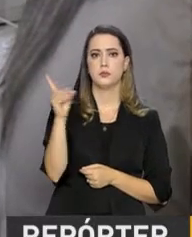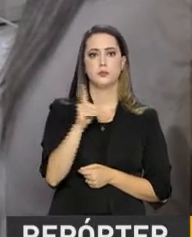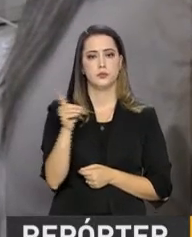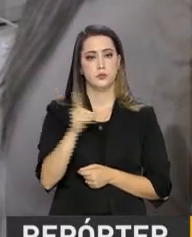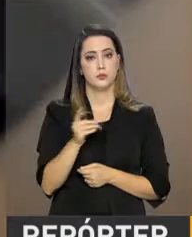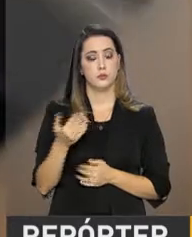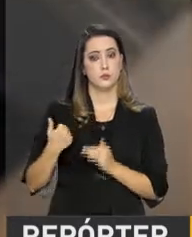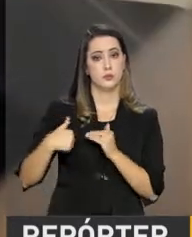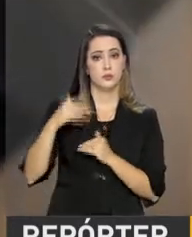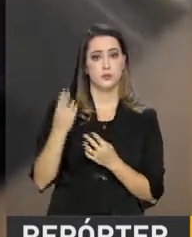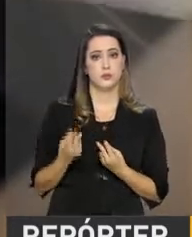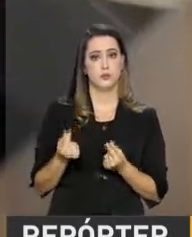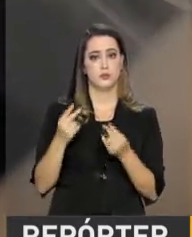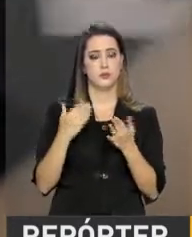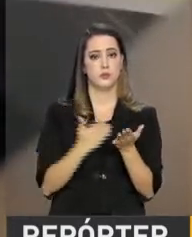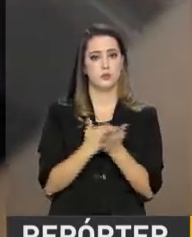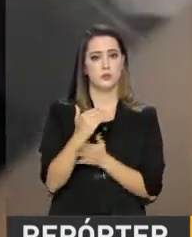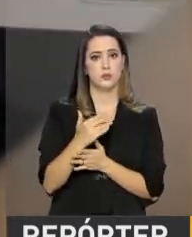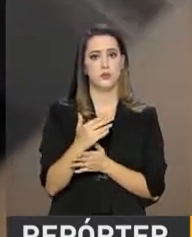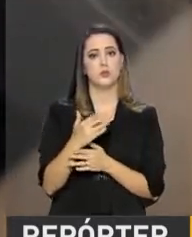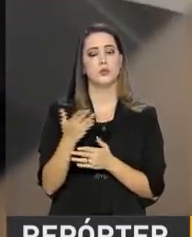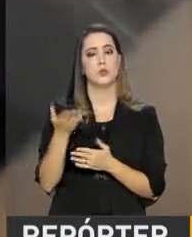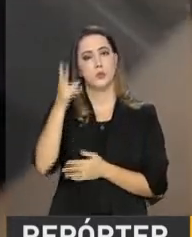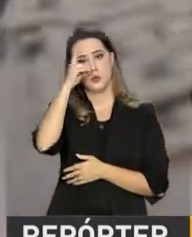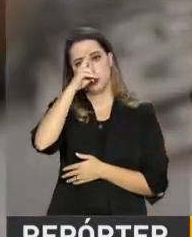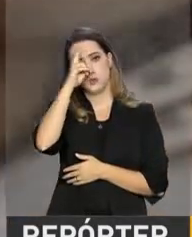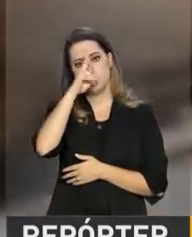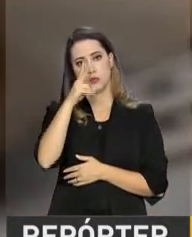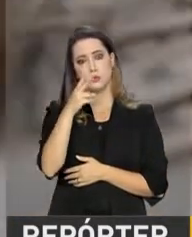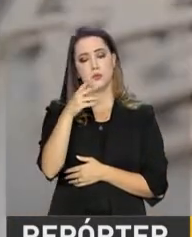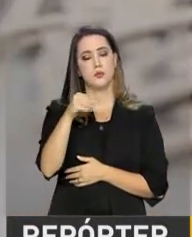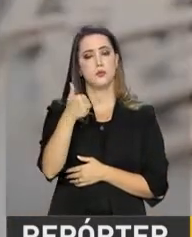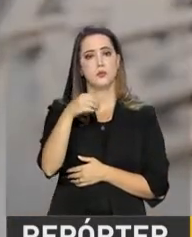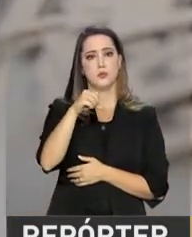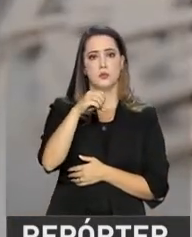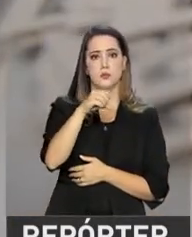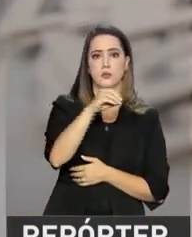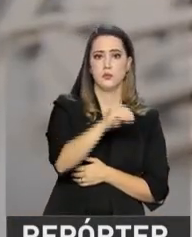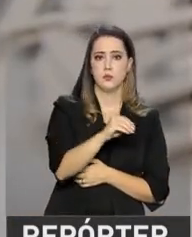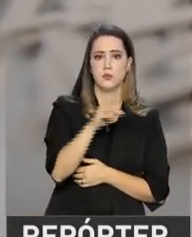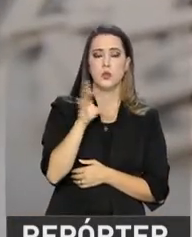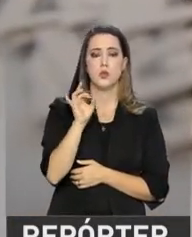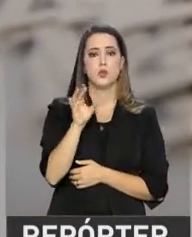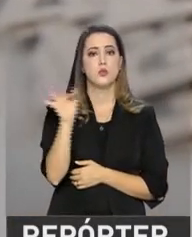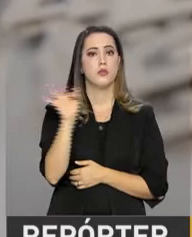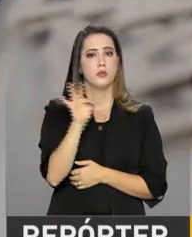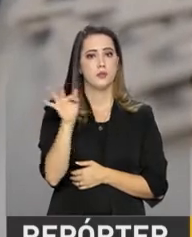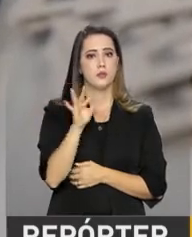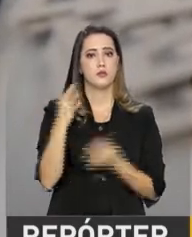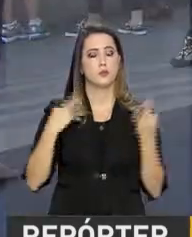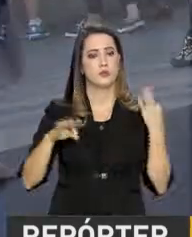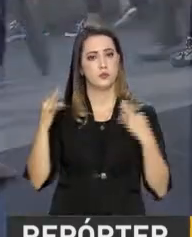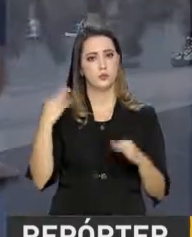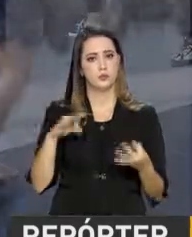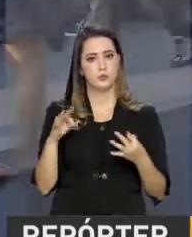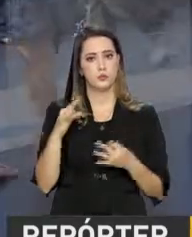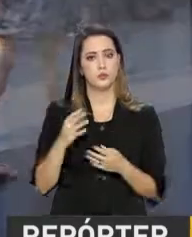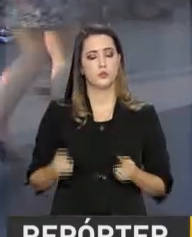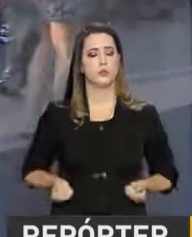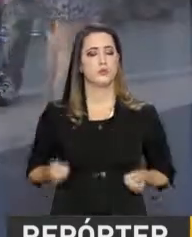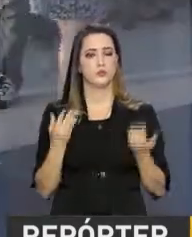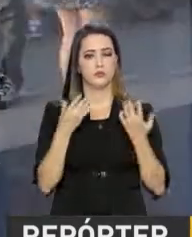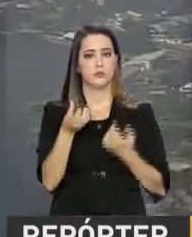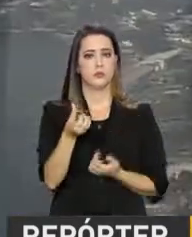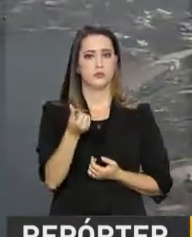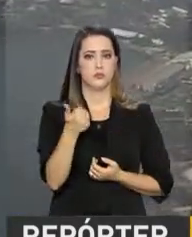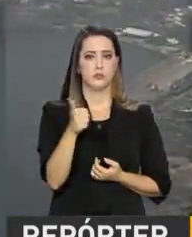US$1,390 bilhões, maior valor registrado desde o início da série histórica na década de 90. E apenas em fevereiro, os turistas estrangeiros